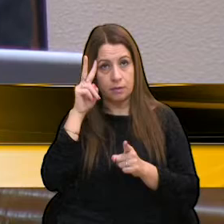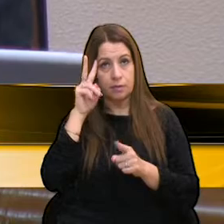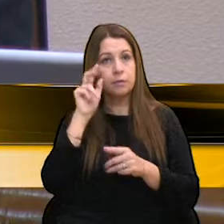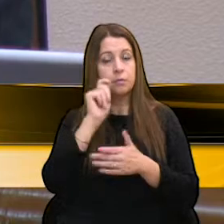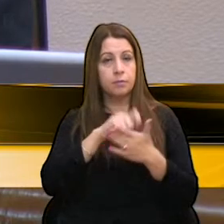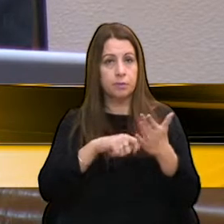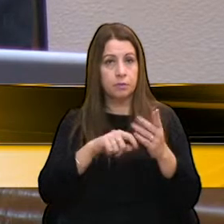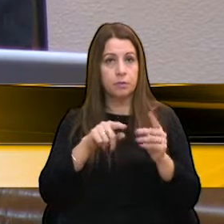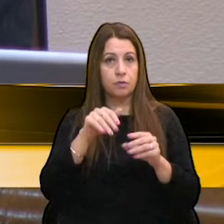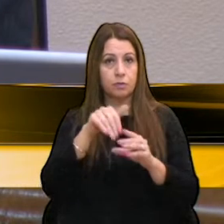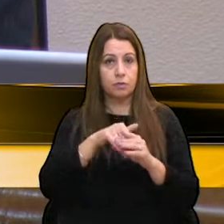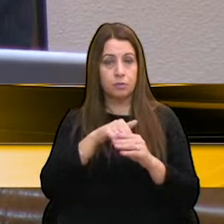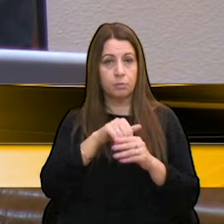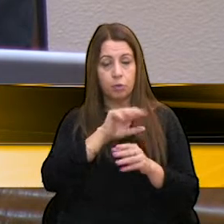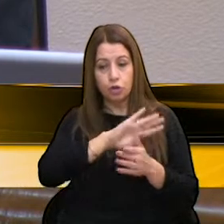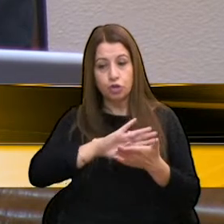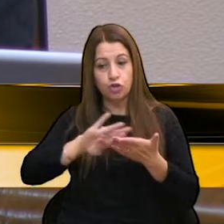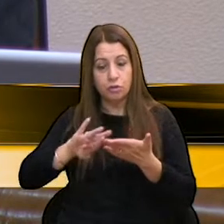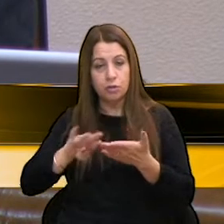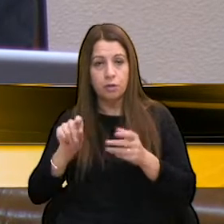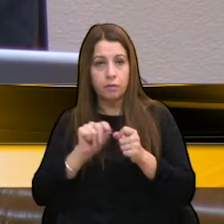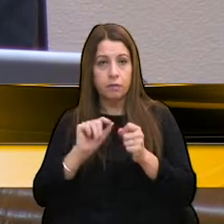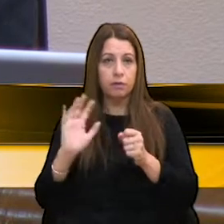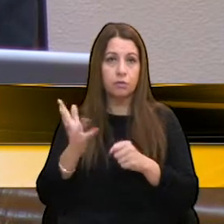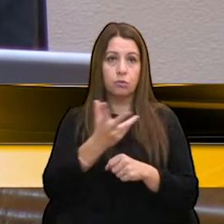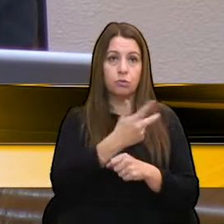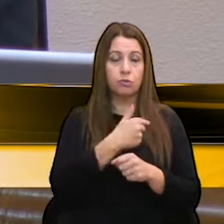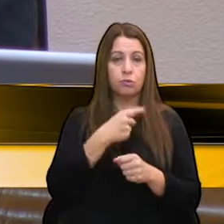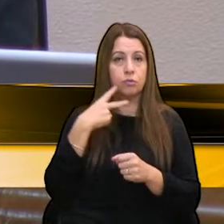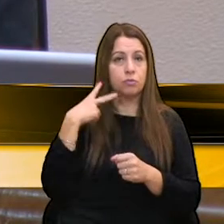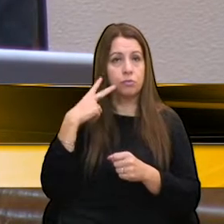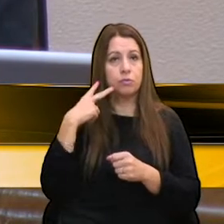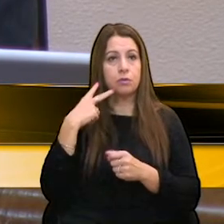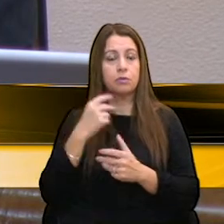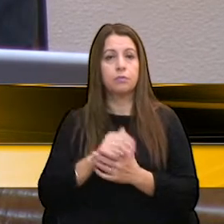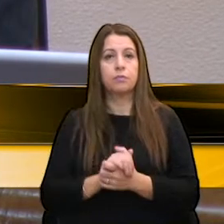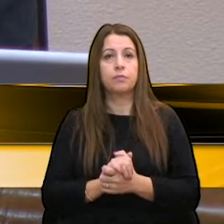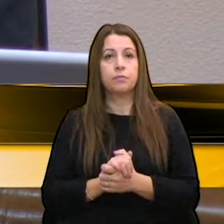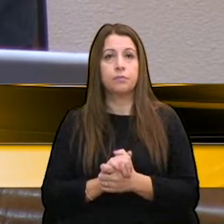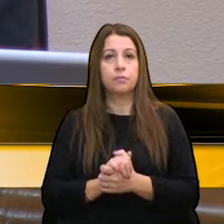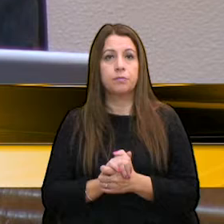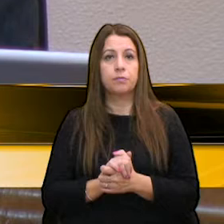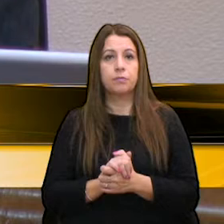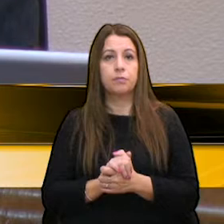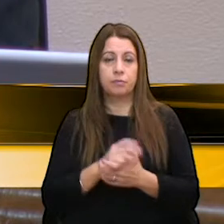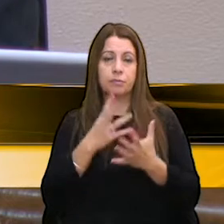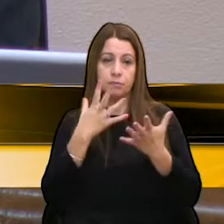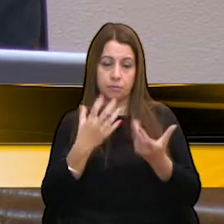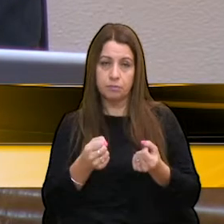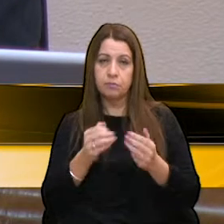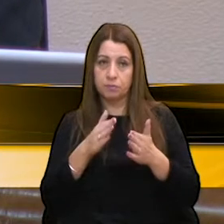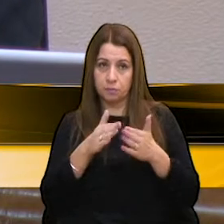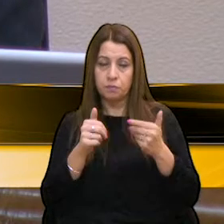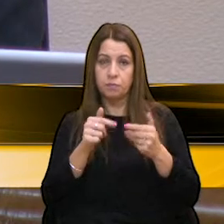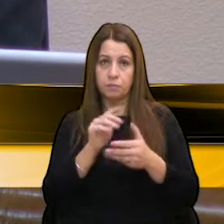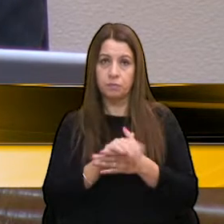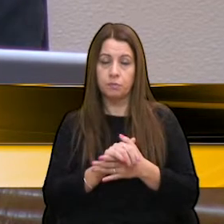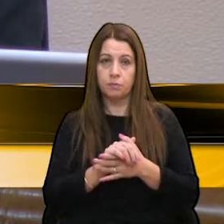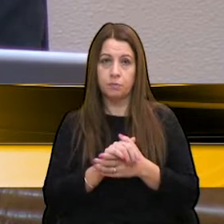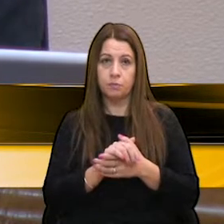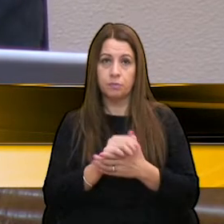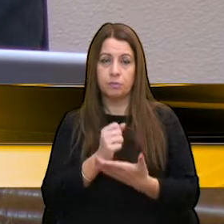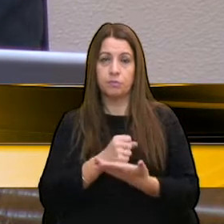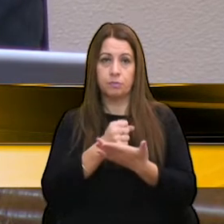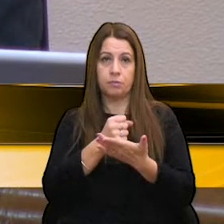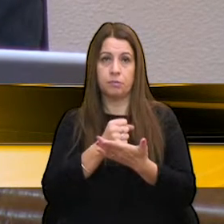já protocolou o voto, possa retirar e a gente faça ele de conjunto de todos os vereadores. Está deferida a sua solicitação. Solicitamos a